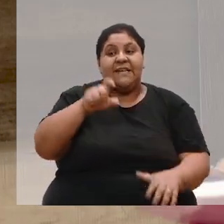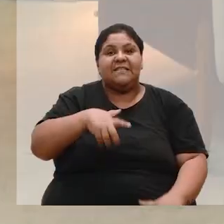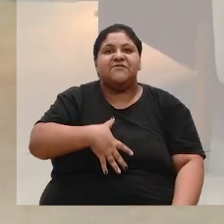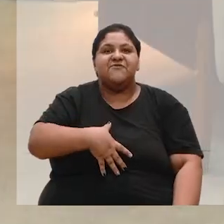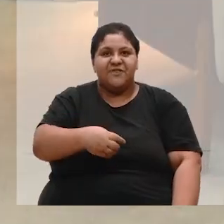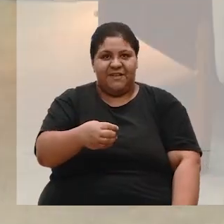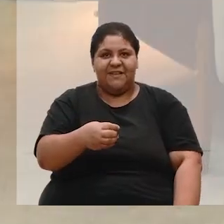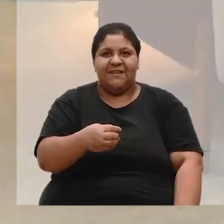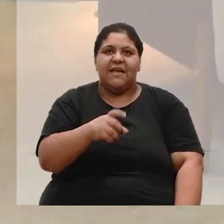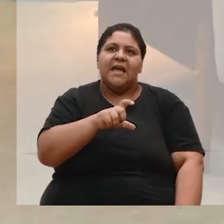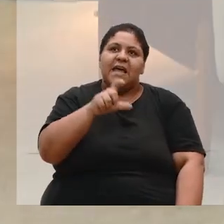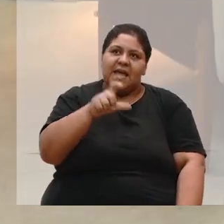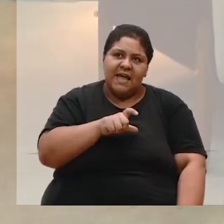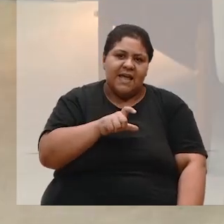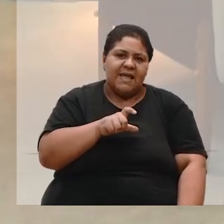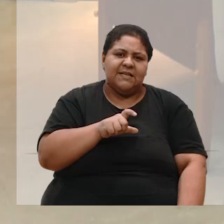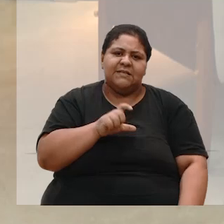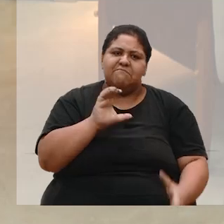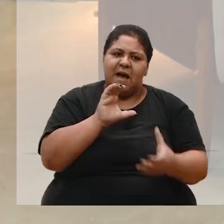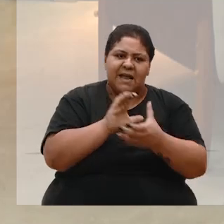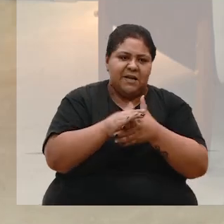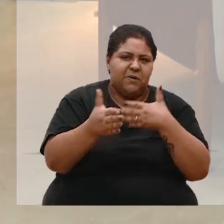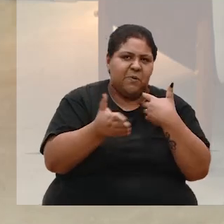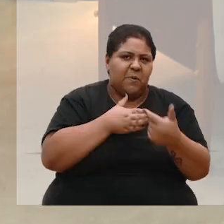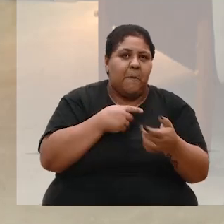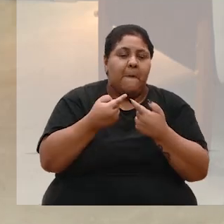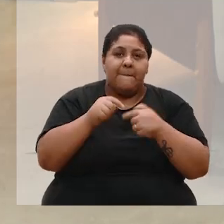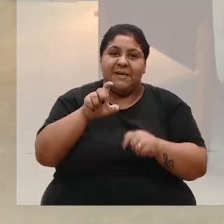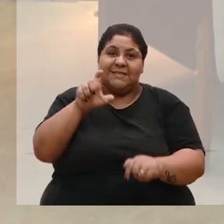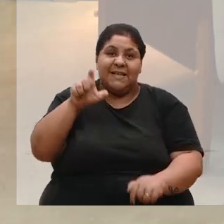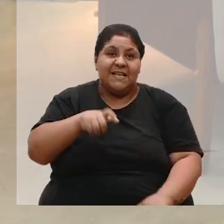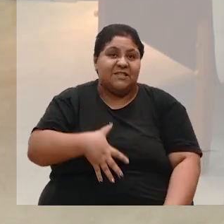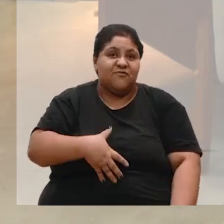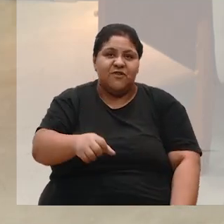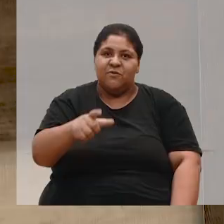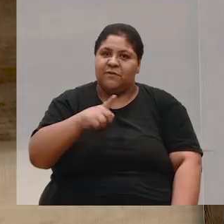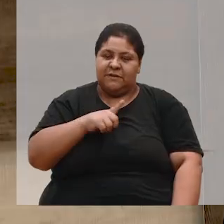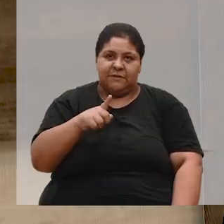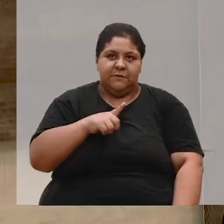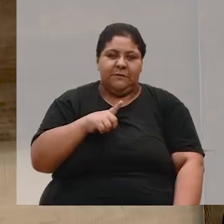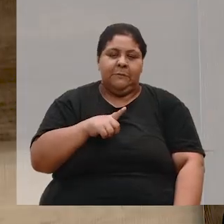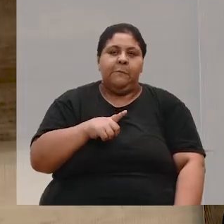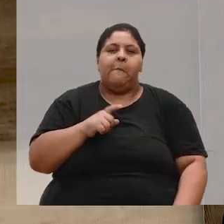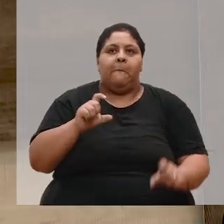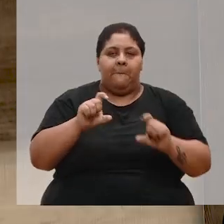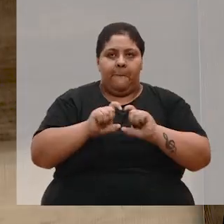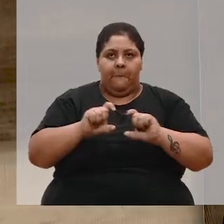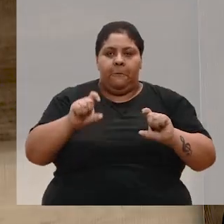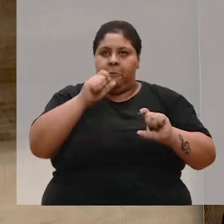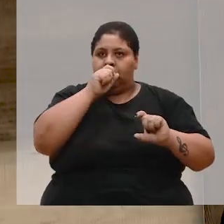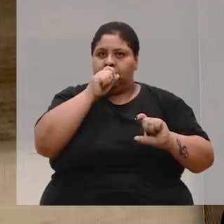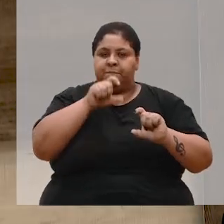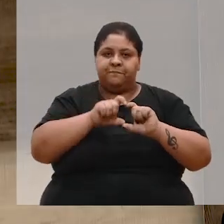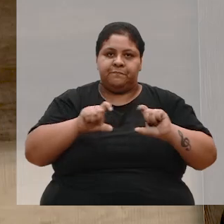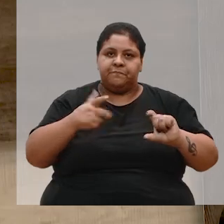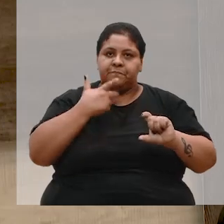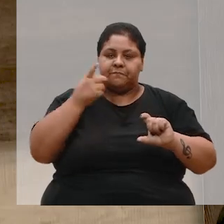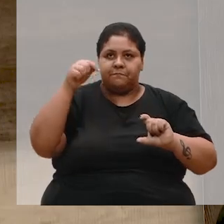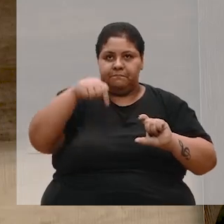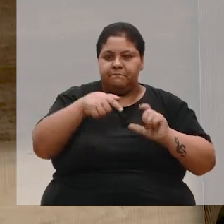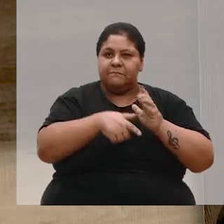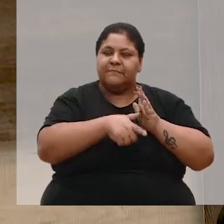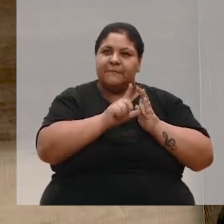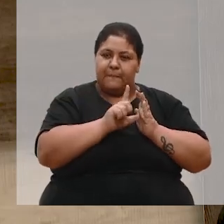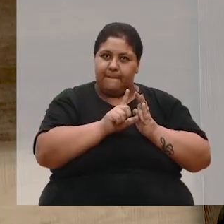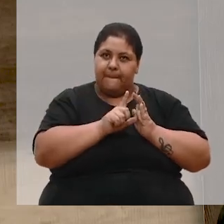Pode ter ex-marido, ex-qualquer coisa, mas ex-filho não existe. Um termo do qual nós tratamos aqui